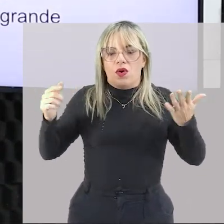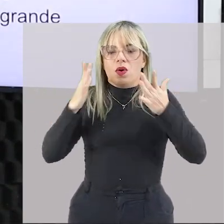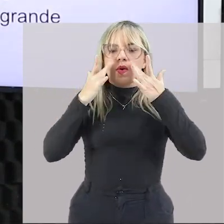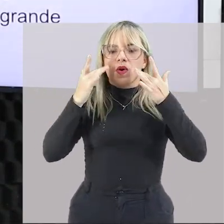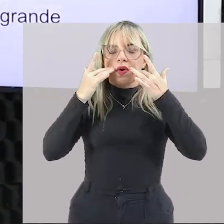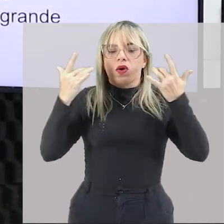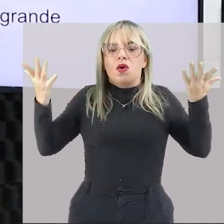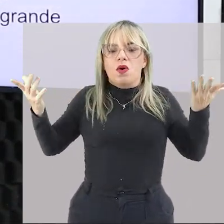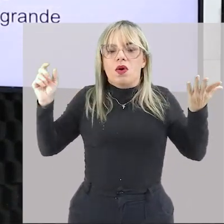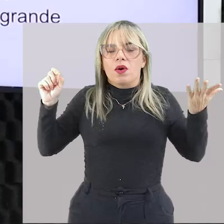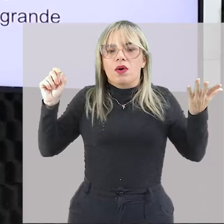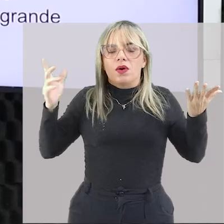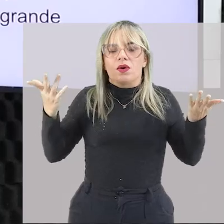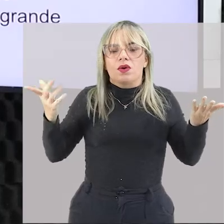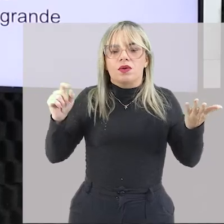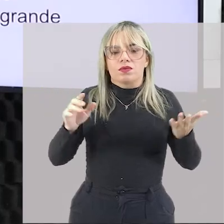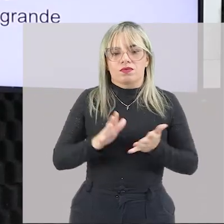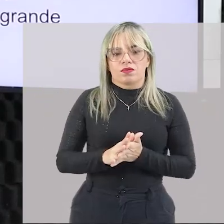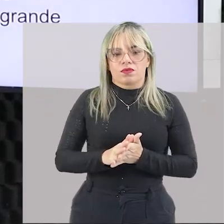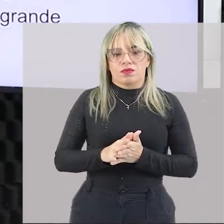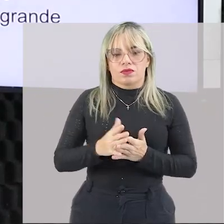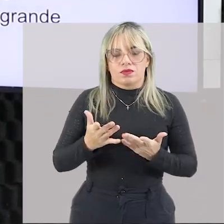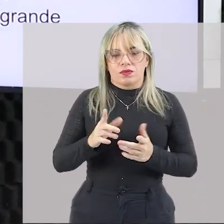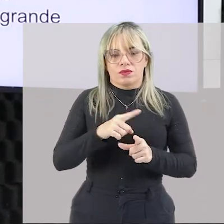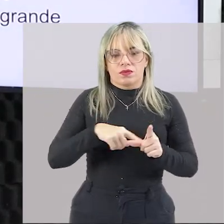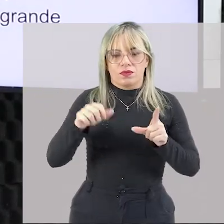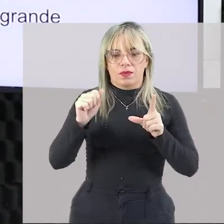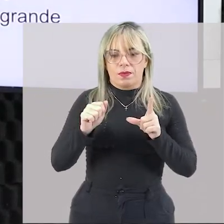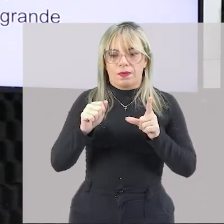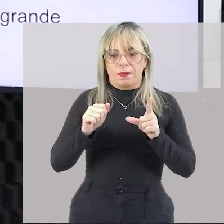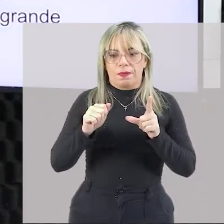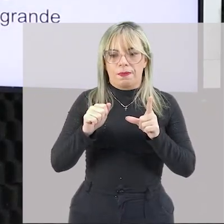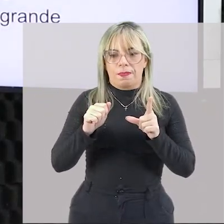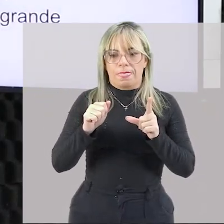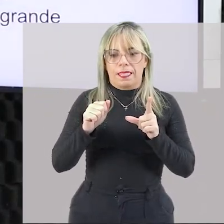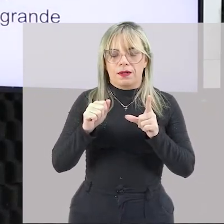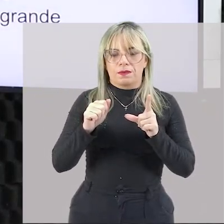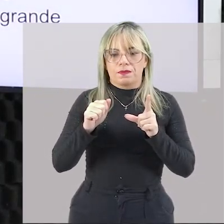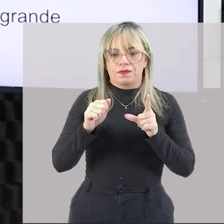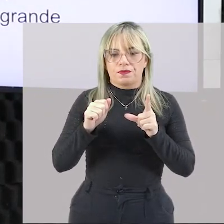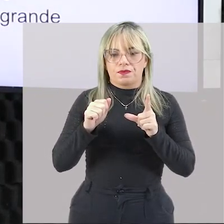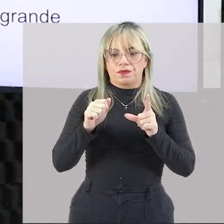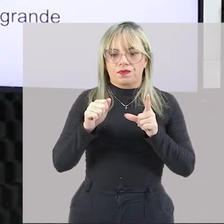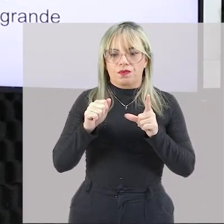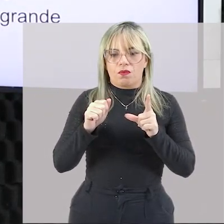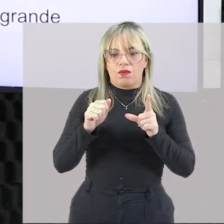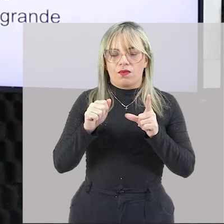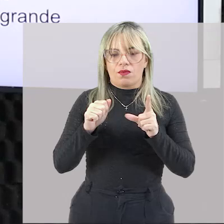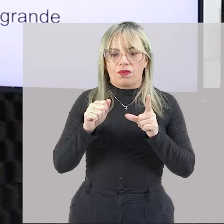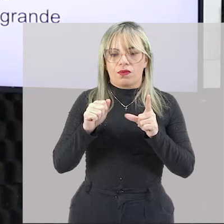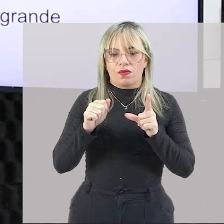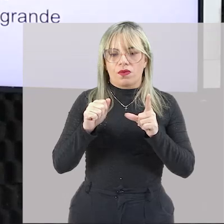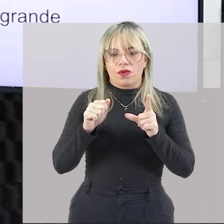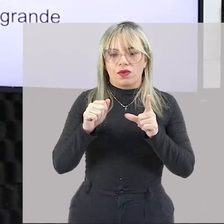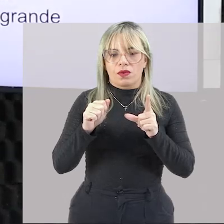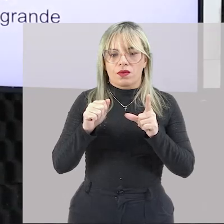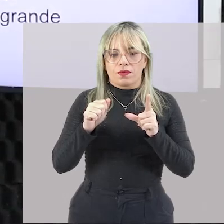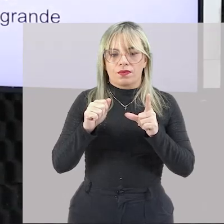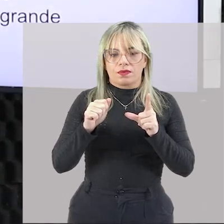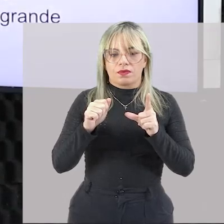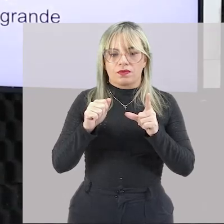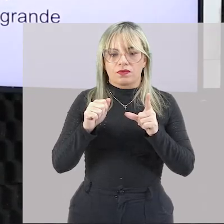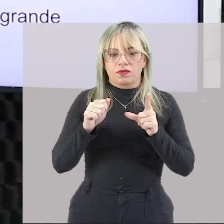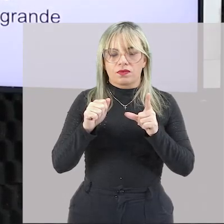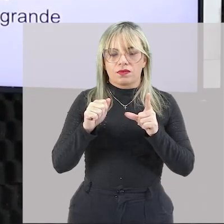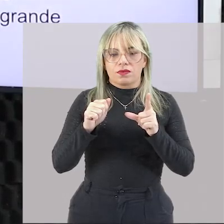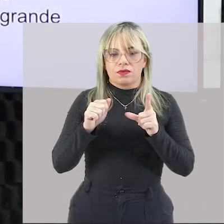de arte pelo ou pela. Letra A. Há uma recusa a crenças, convicções, valores morais, estéticos e políticos